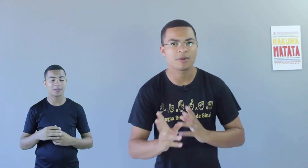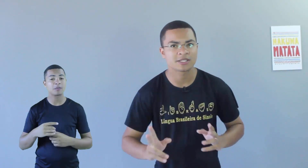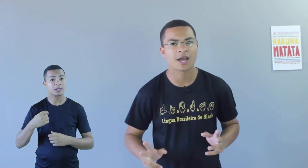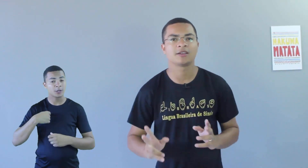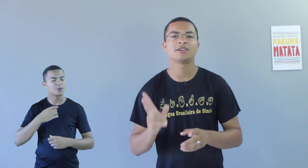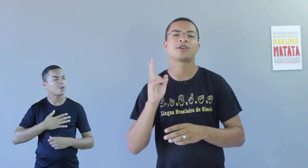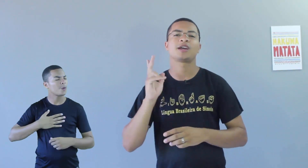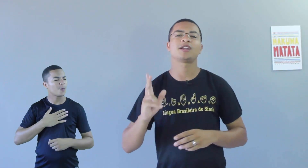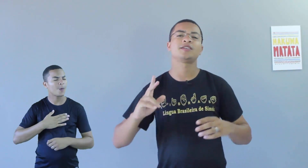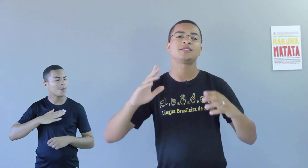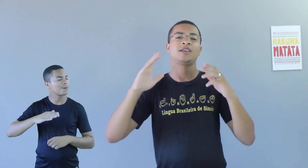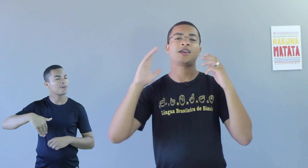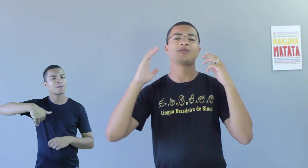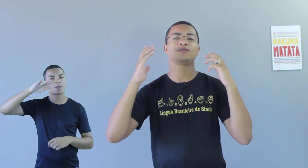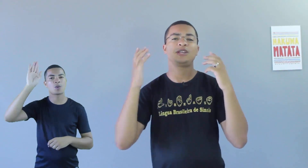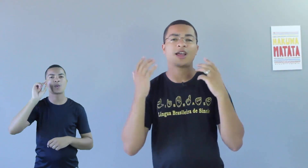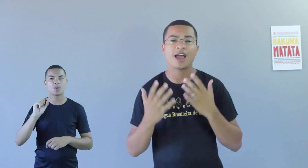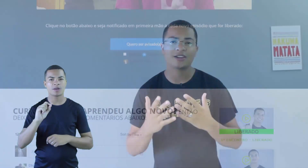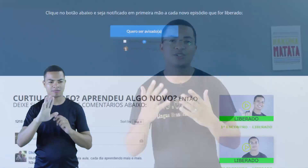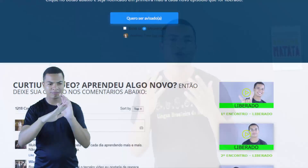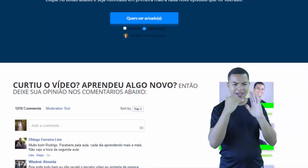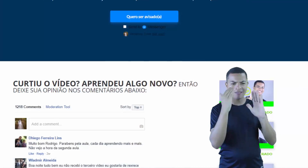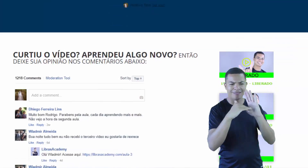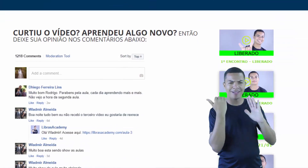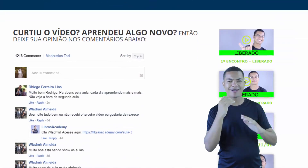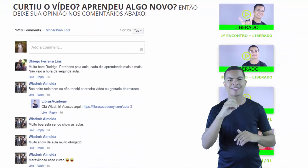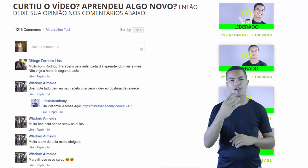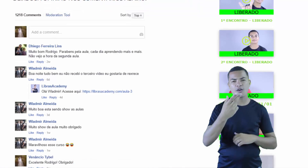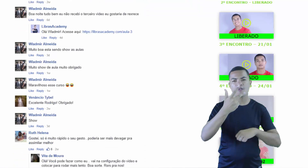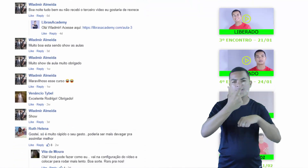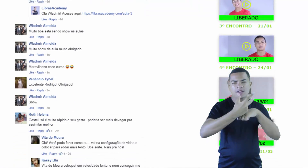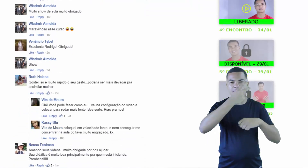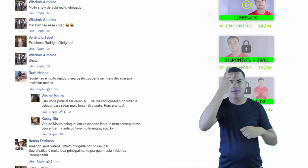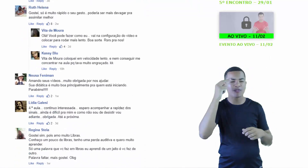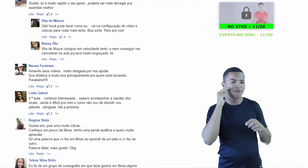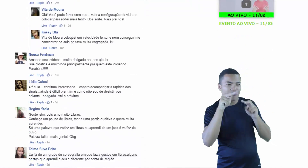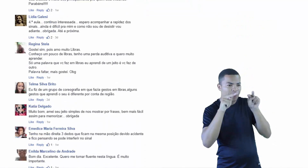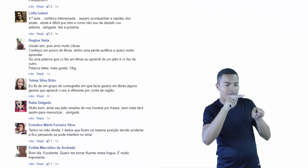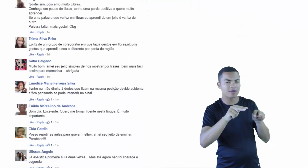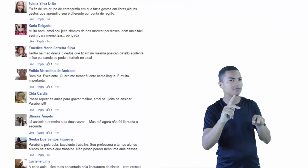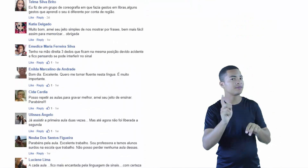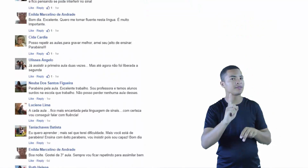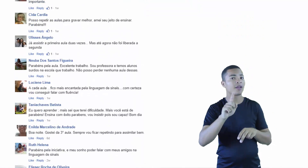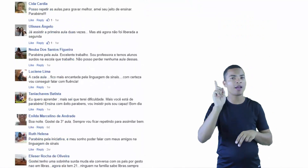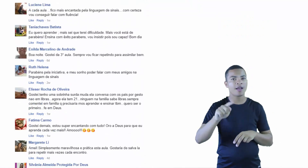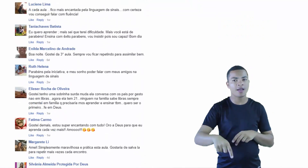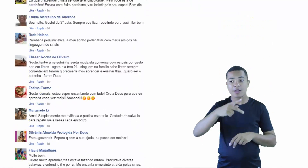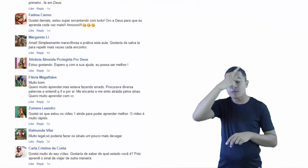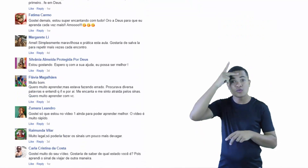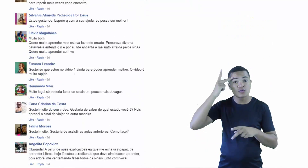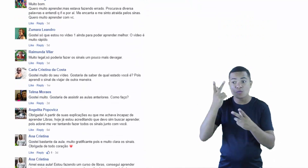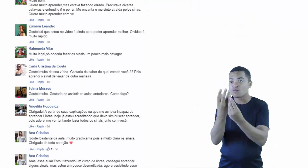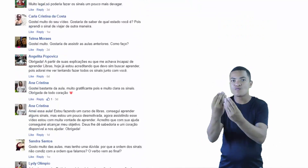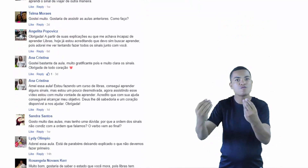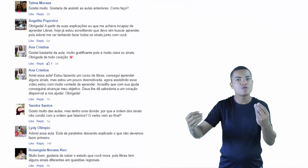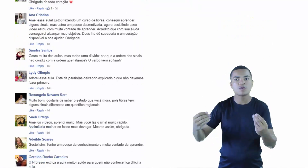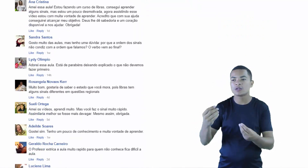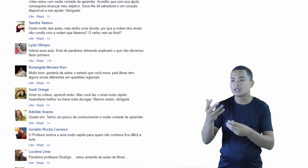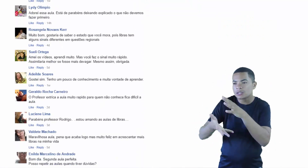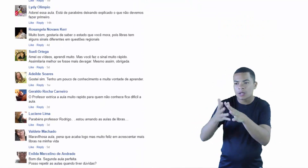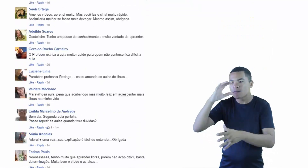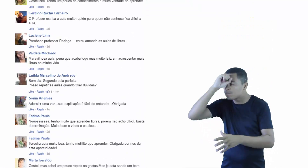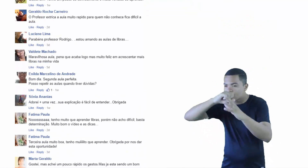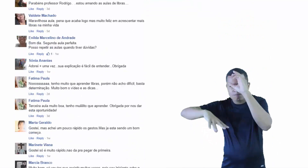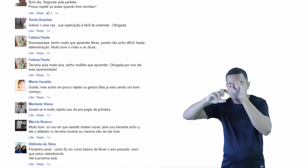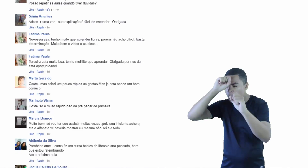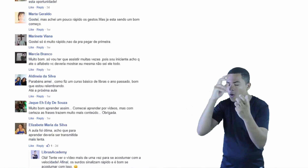que antes de começar, eu quero agradecer aos milhares de comentários que eu tenho recebido durante essa série de vídeos. E agora o mais legal não é só ver